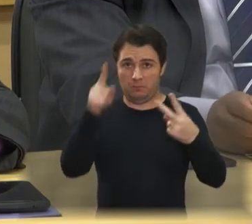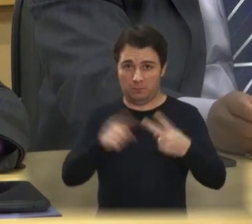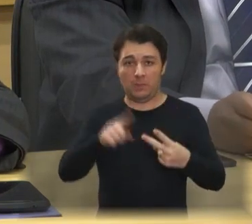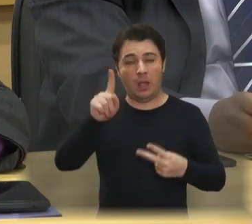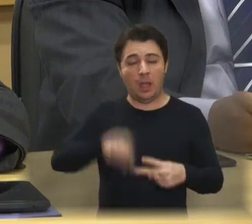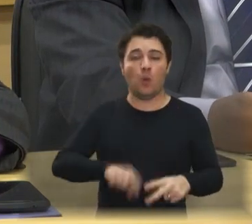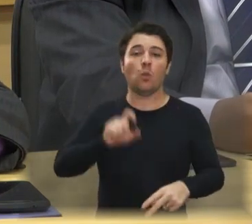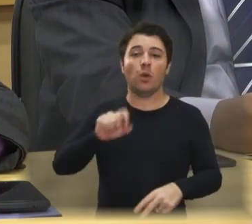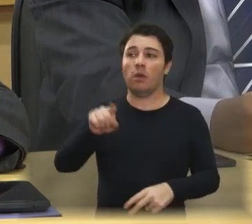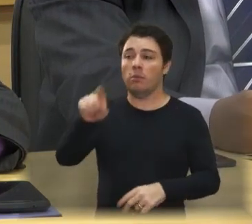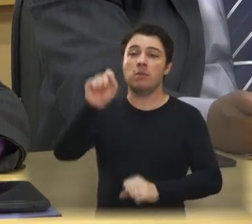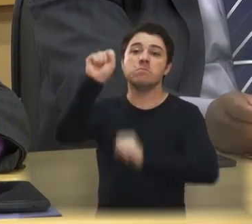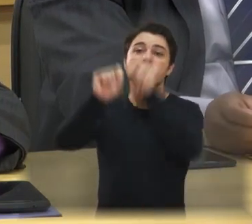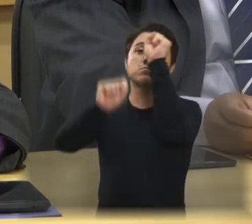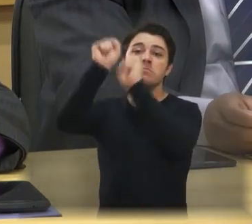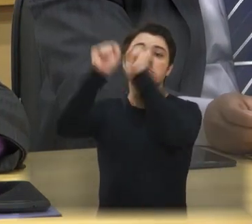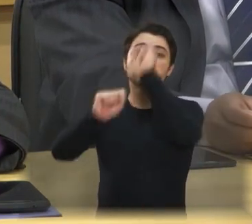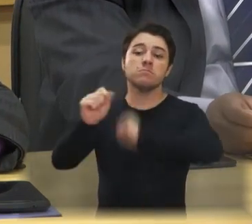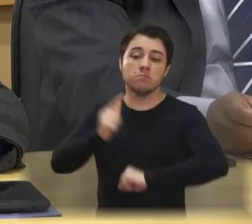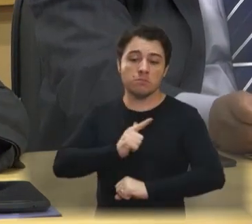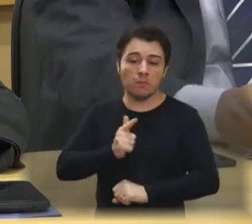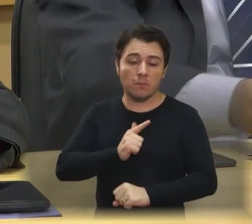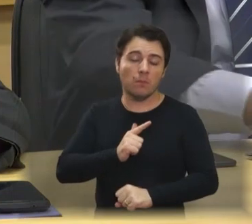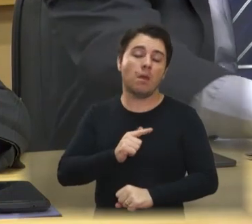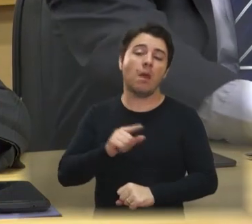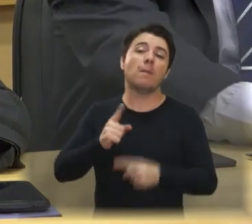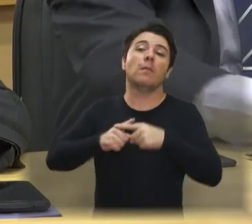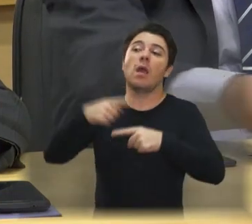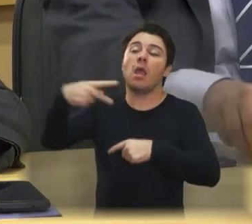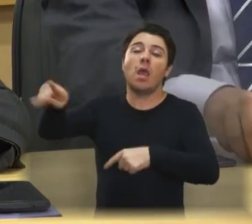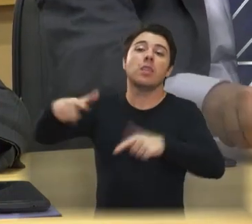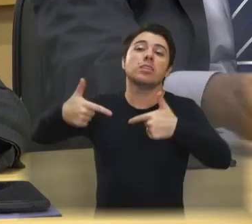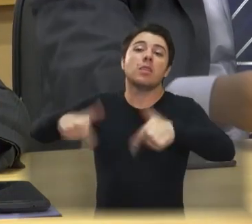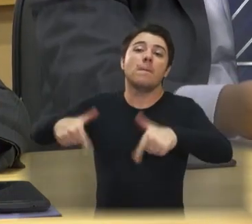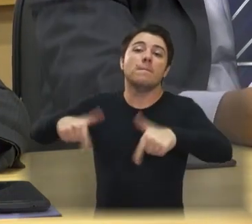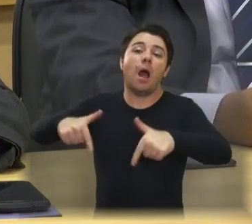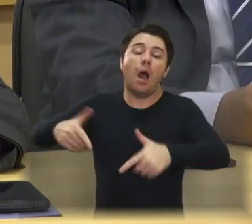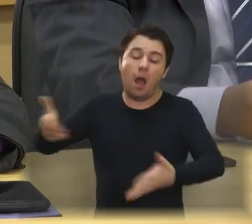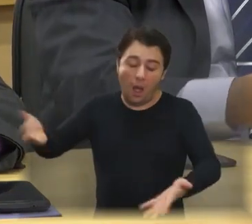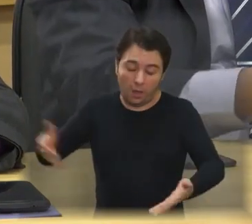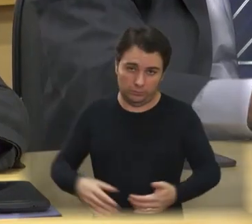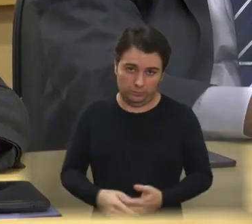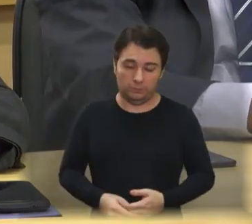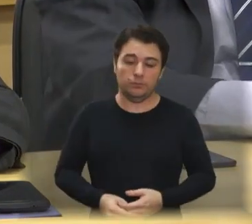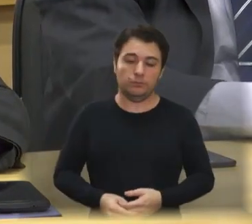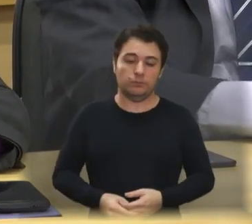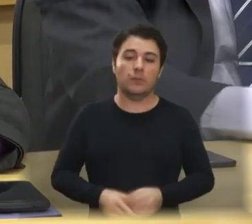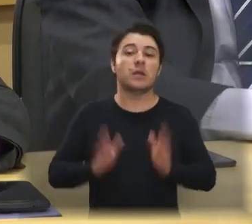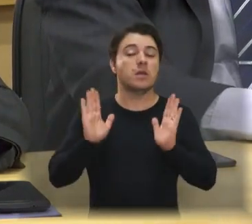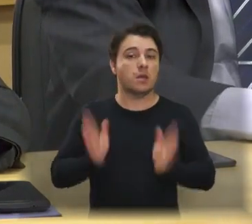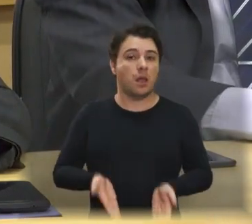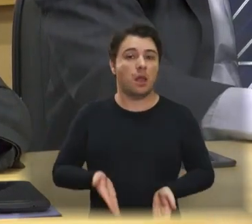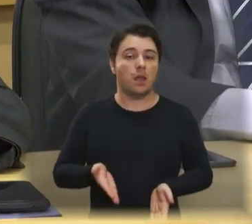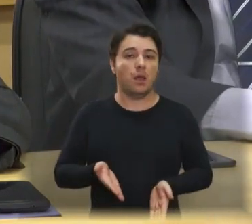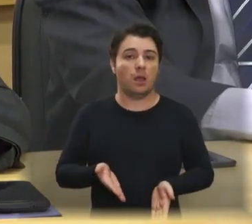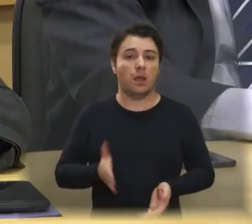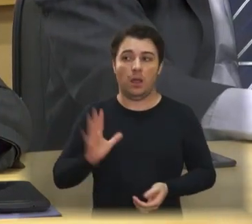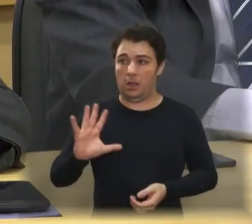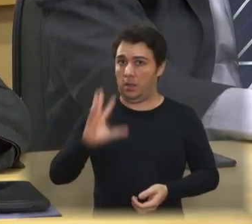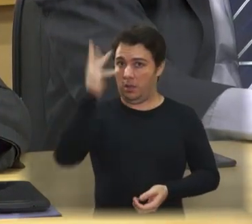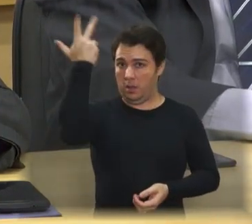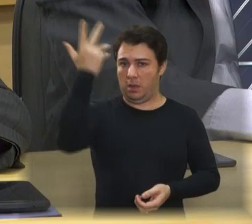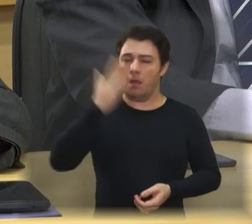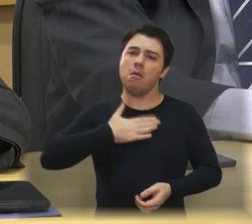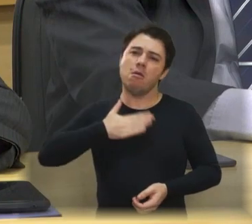agrava ainda mais quando são empresários pessoas que desenvolvem atividades empresariais né já teve por exemplo né na